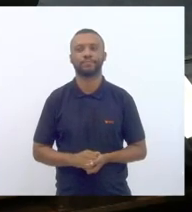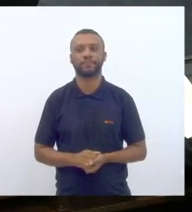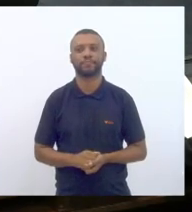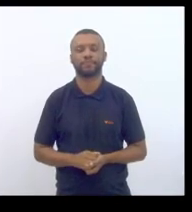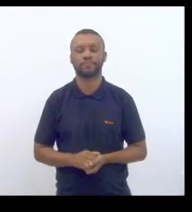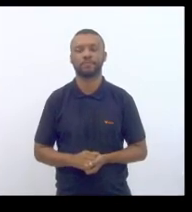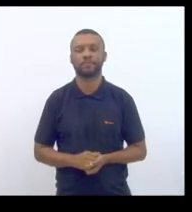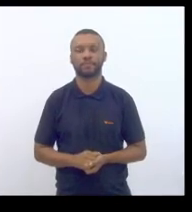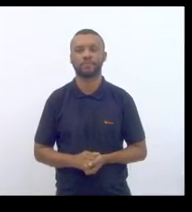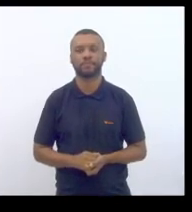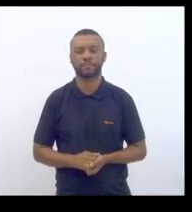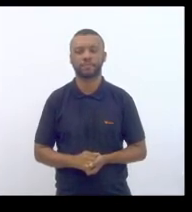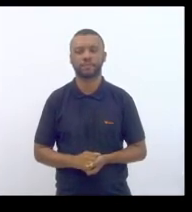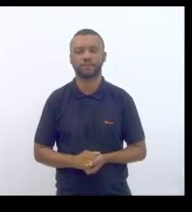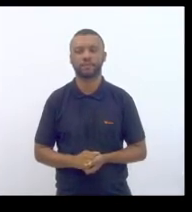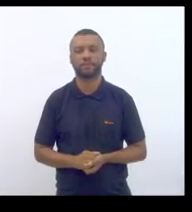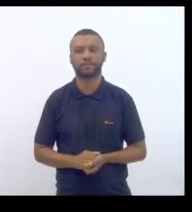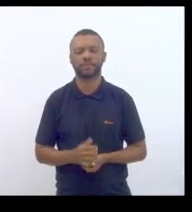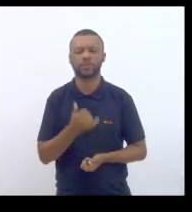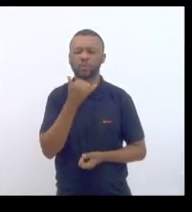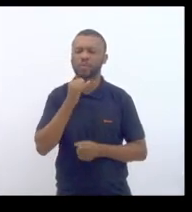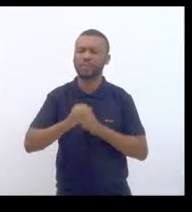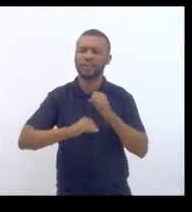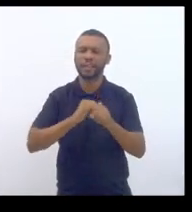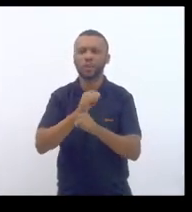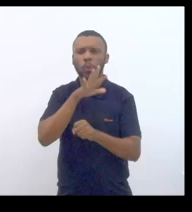Deputado Chiquinho da Mangueira, a conexão está muito ruim, mas meu voto é sim, sim.